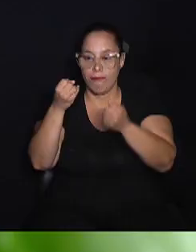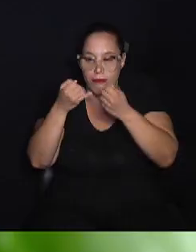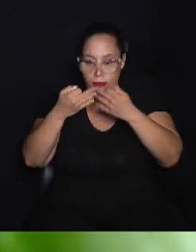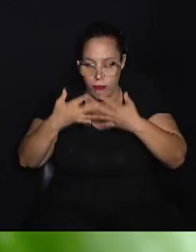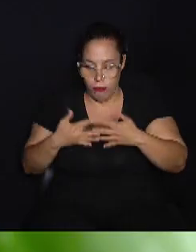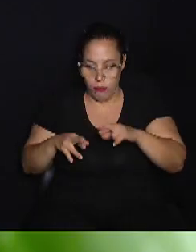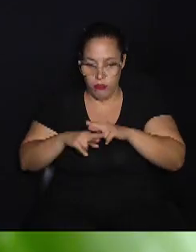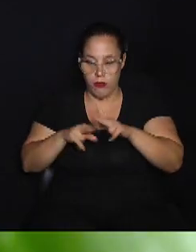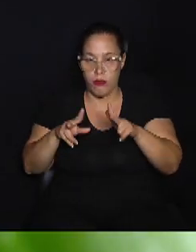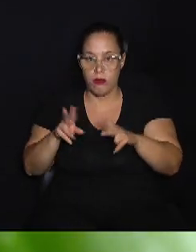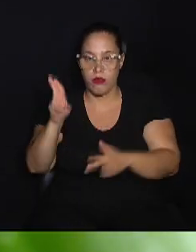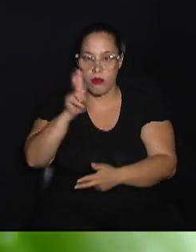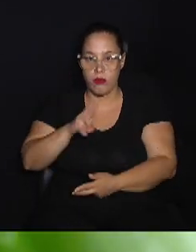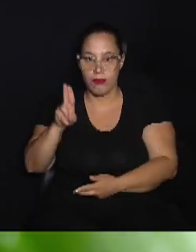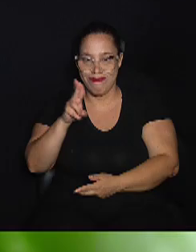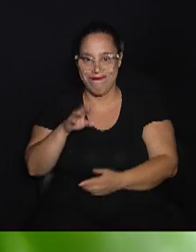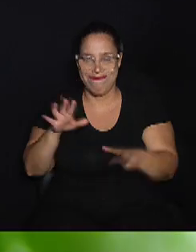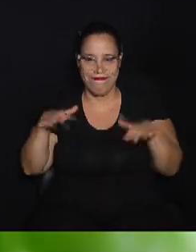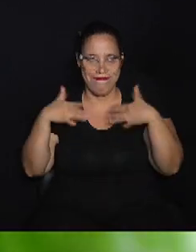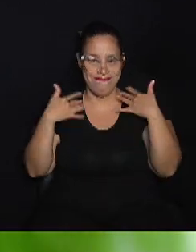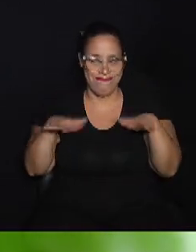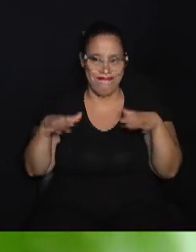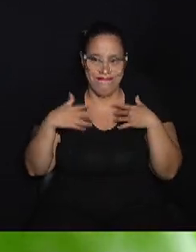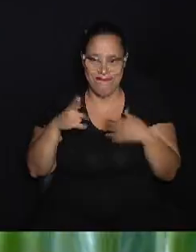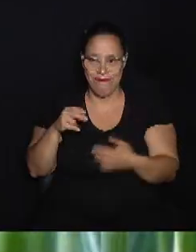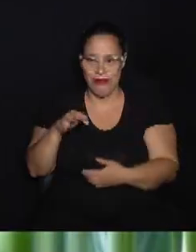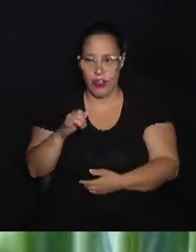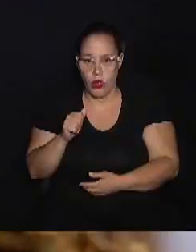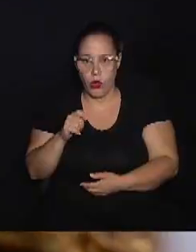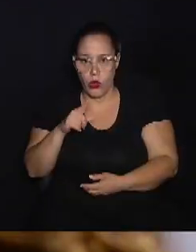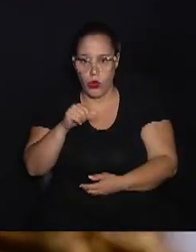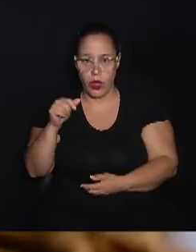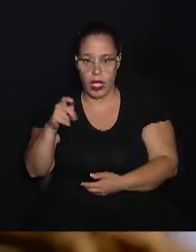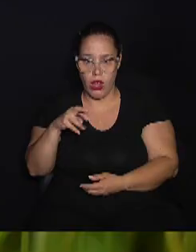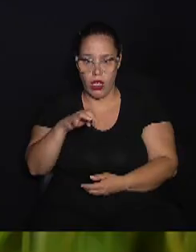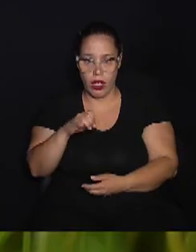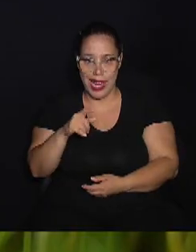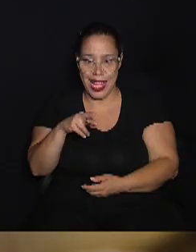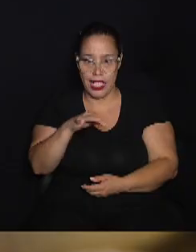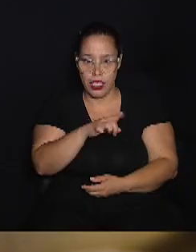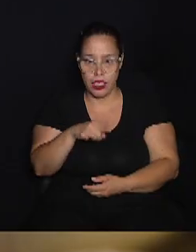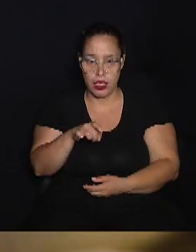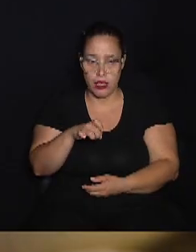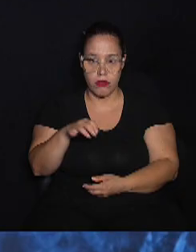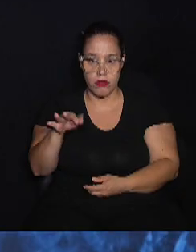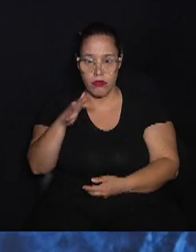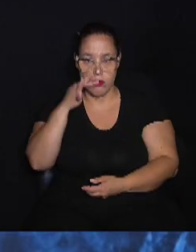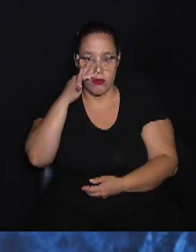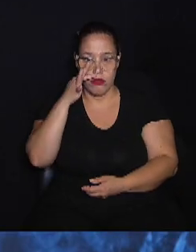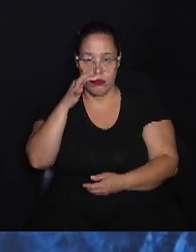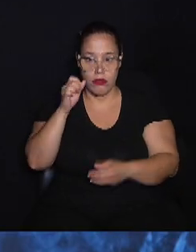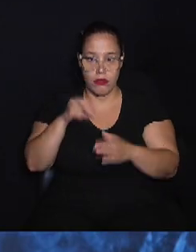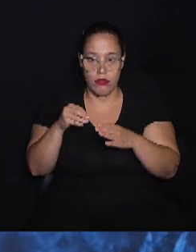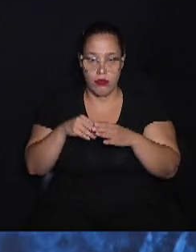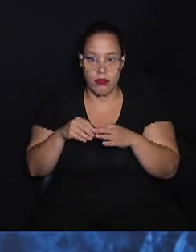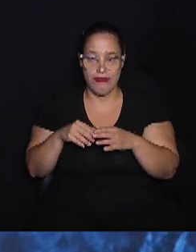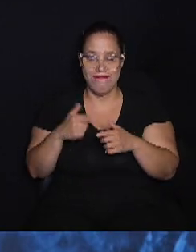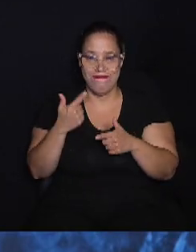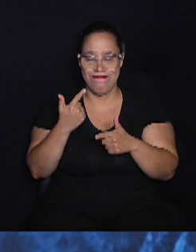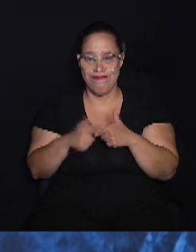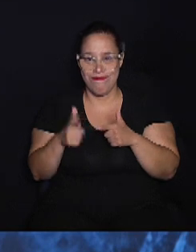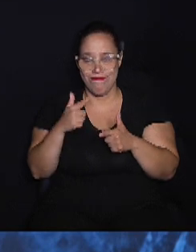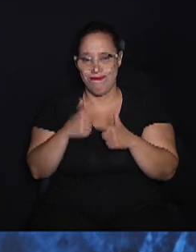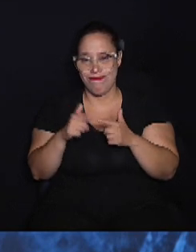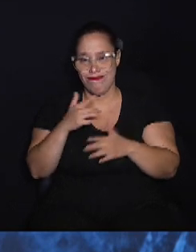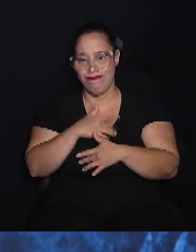diferença o uso indiscriminado de plantas Como folhas caules raízes flores e sementes pode ser prejudicial à